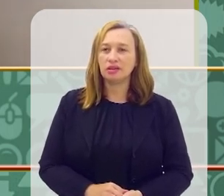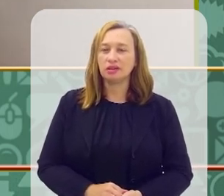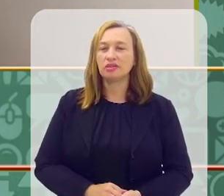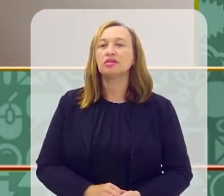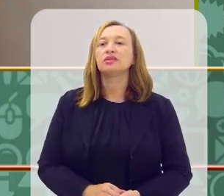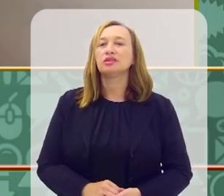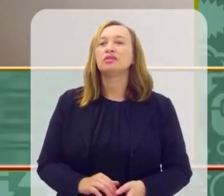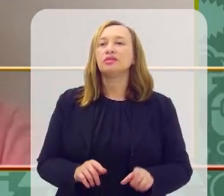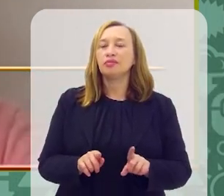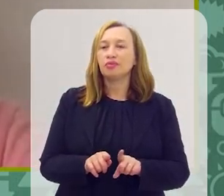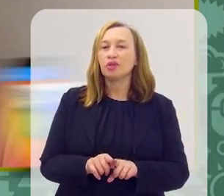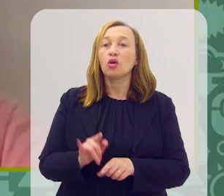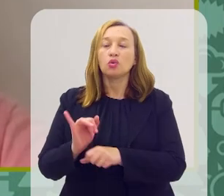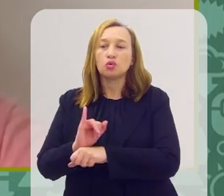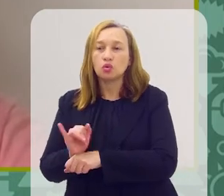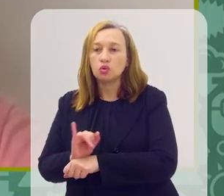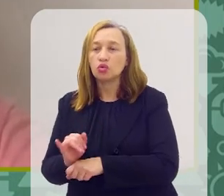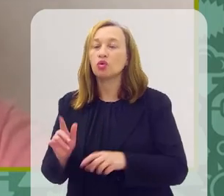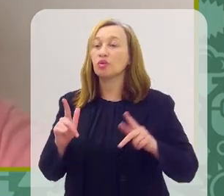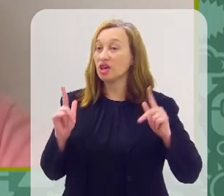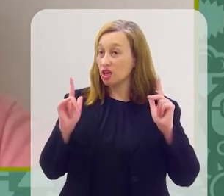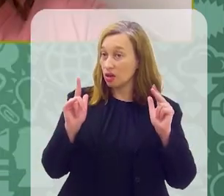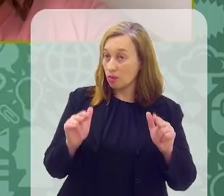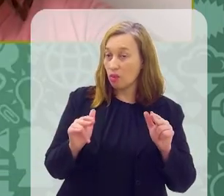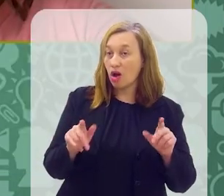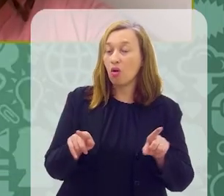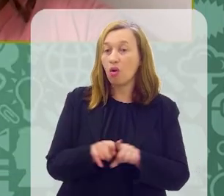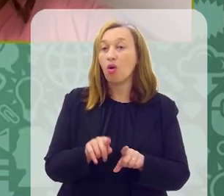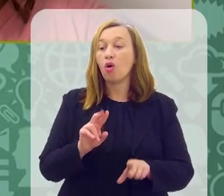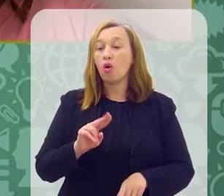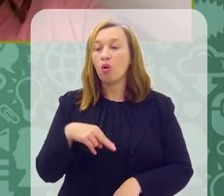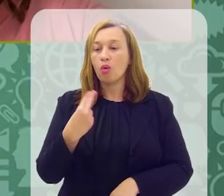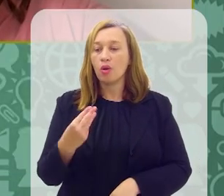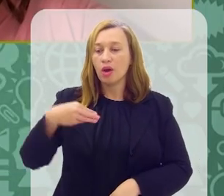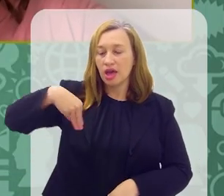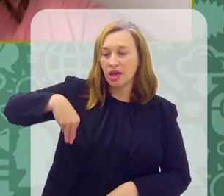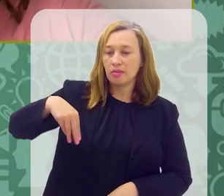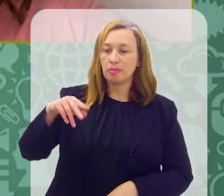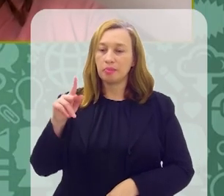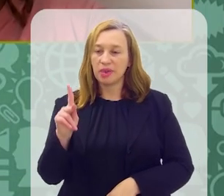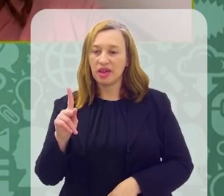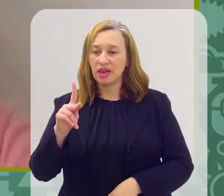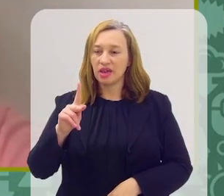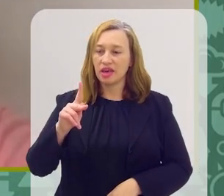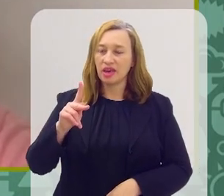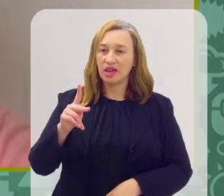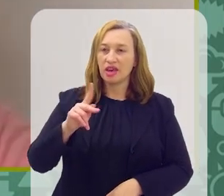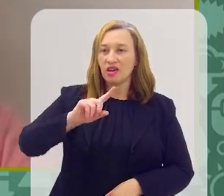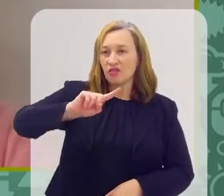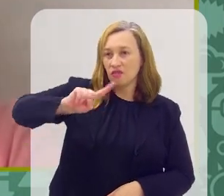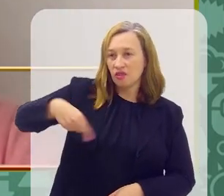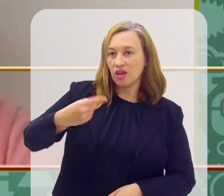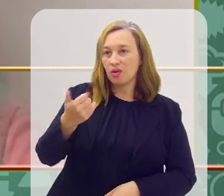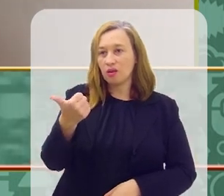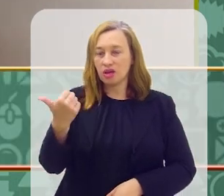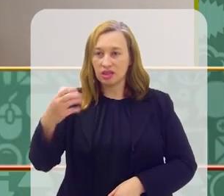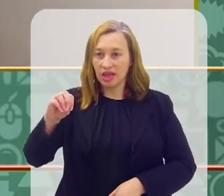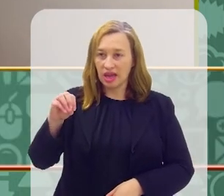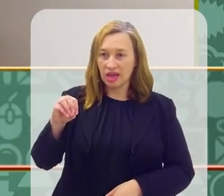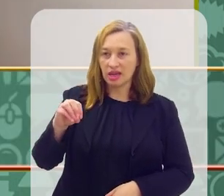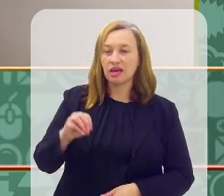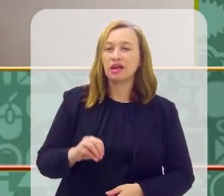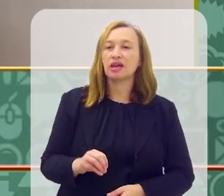MPBIA, né? No YouTube também é a mesma coisa, ou o P,10, que é um nome assim um pouquinho, parece um pouco complicado,